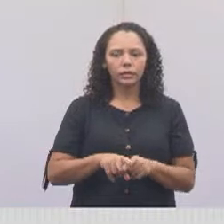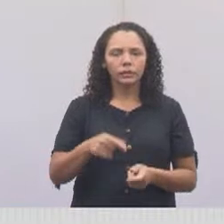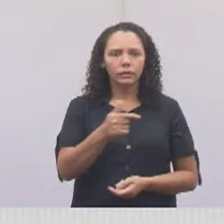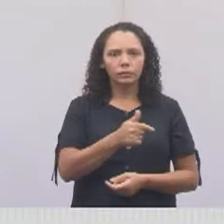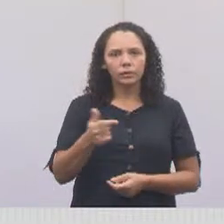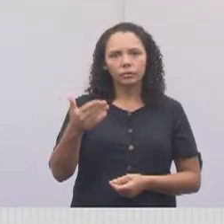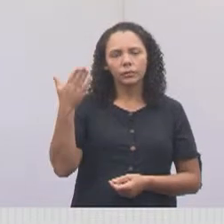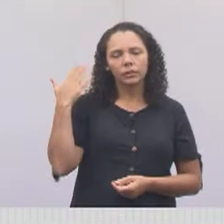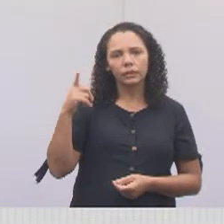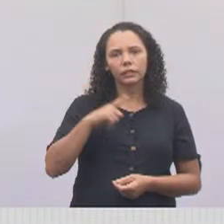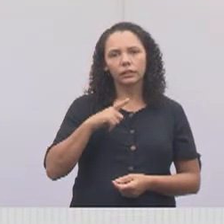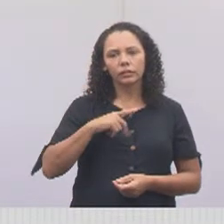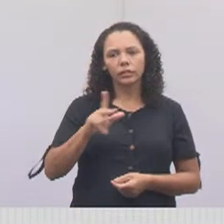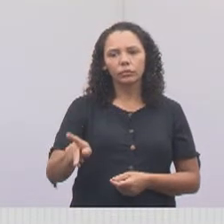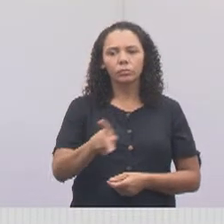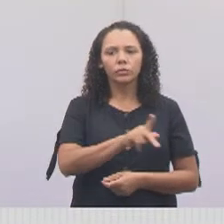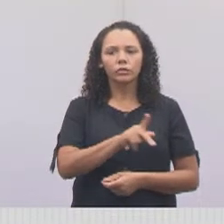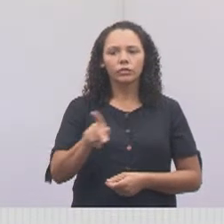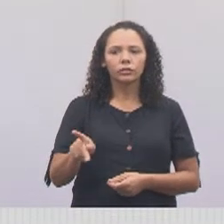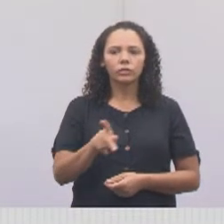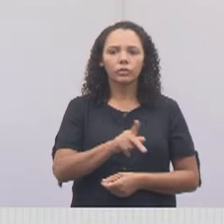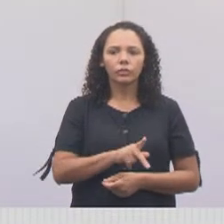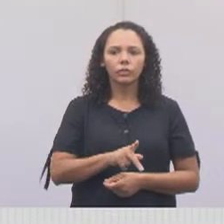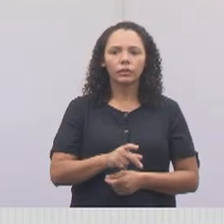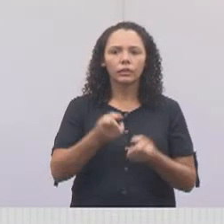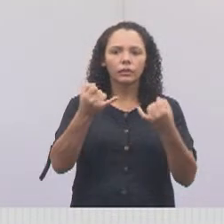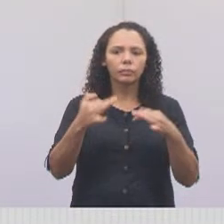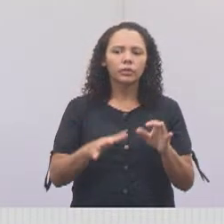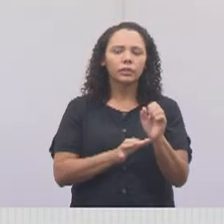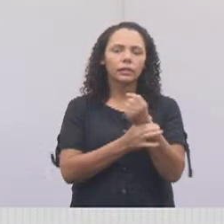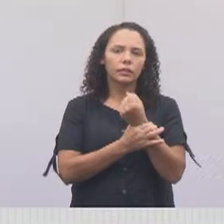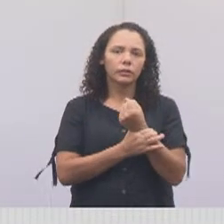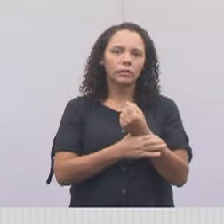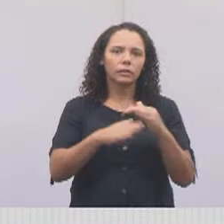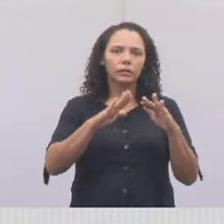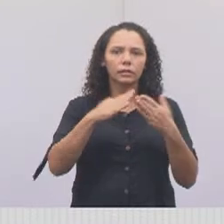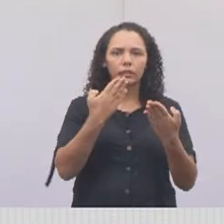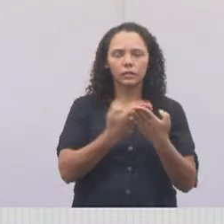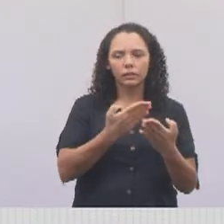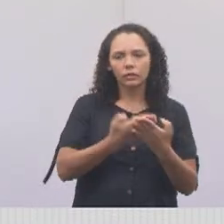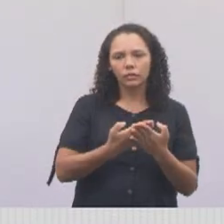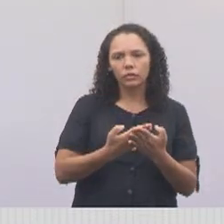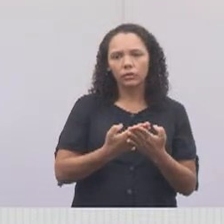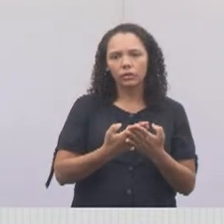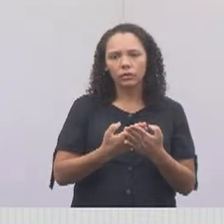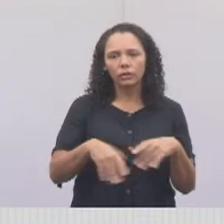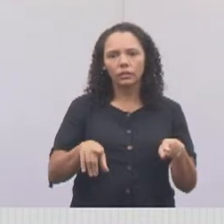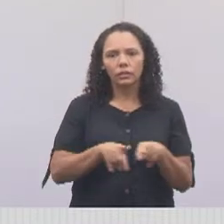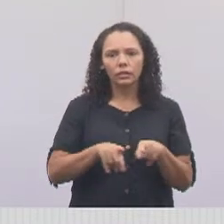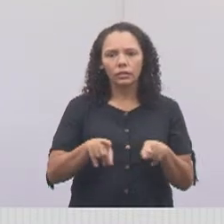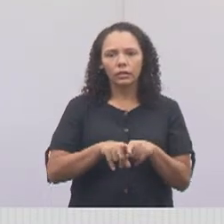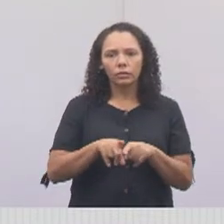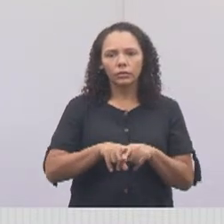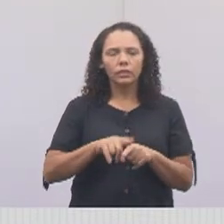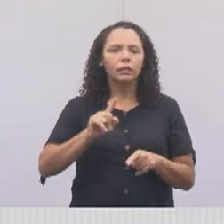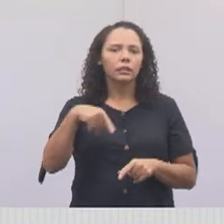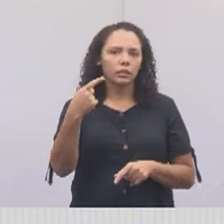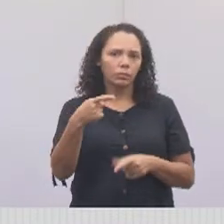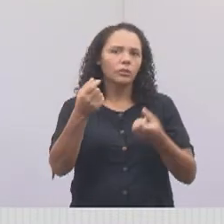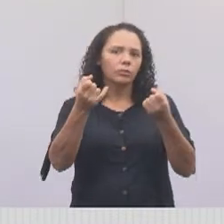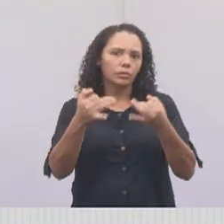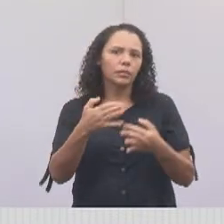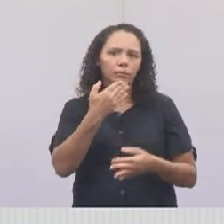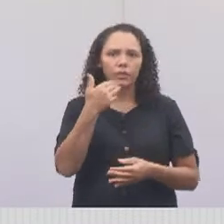passada, alguns professores, né, falando sobre a questão da segurança nas escolas, a gente recebeu. E mais um pouquinho para frente, a gente vai falar sobre isso daqui a pouco, tá